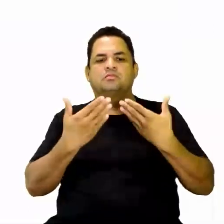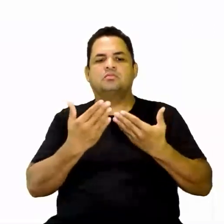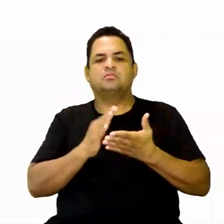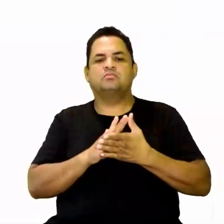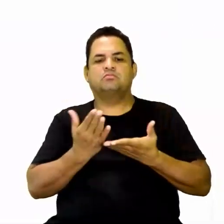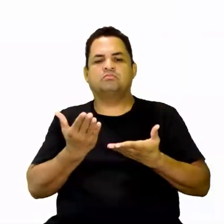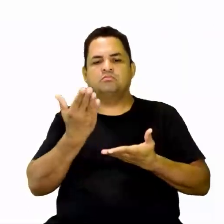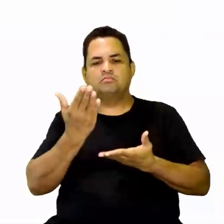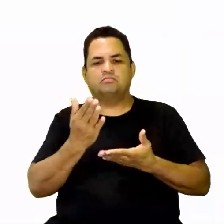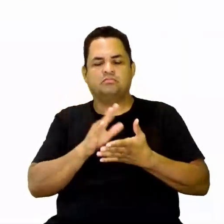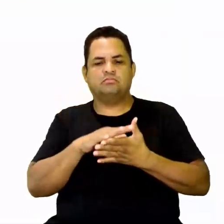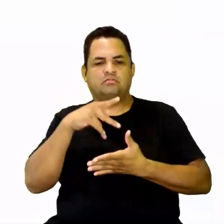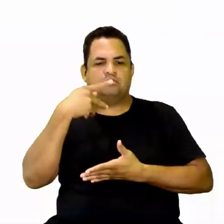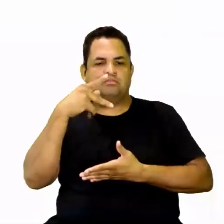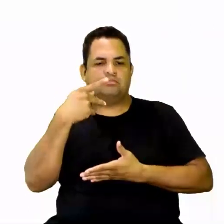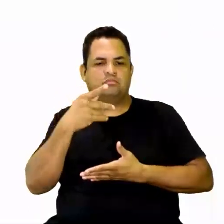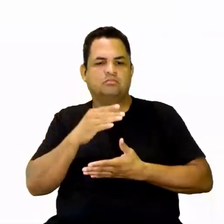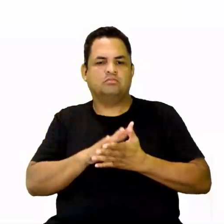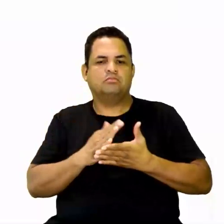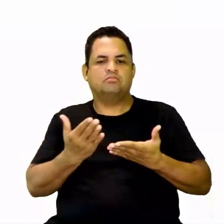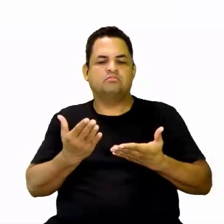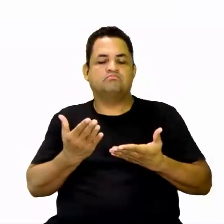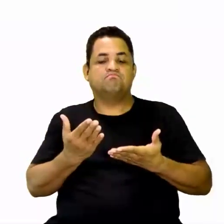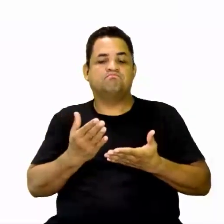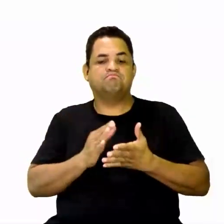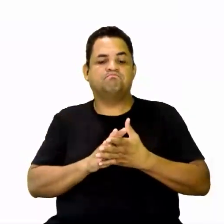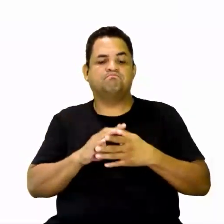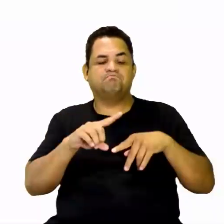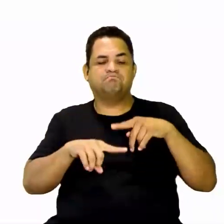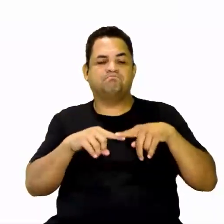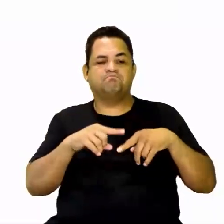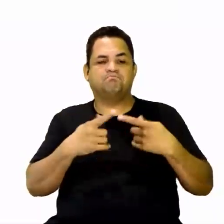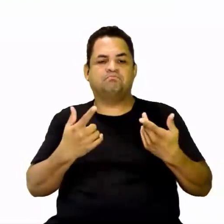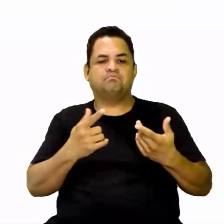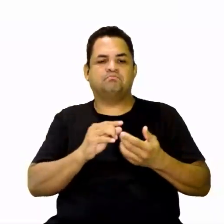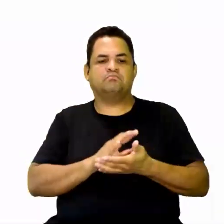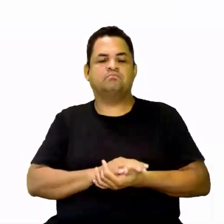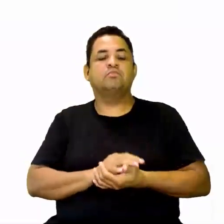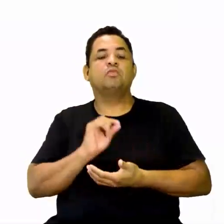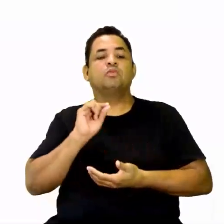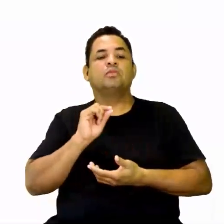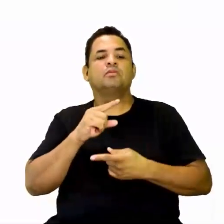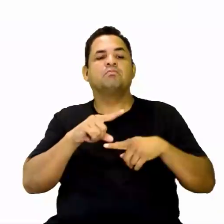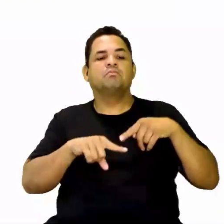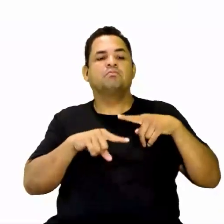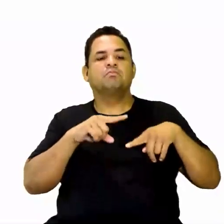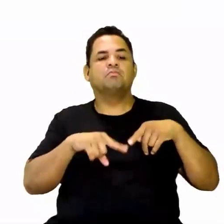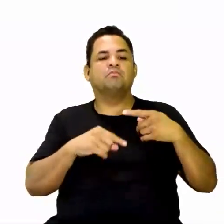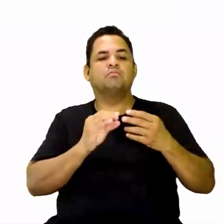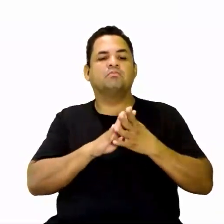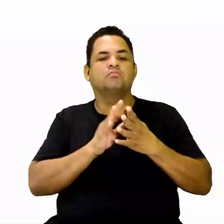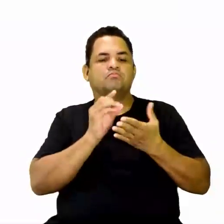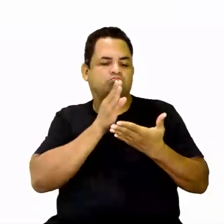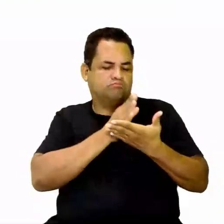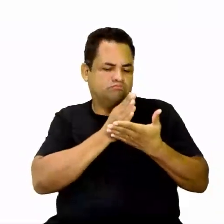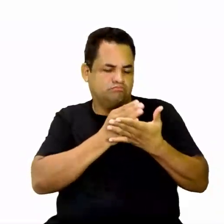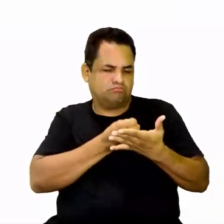senhor falar um pouquinho sobre material? Sim, claro. Então, material é uma